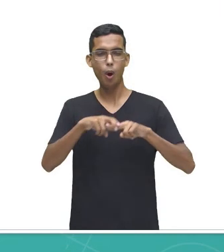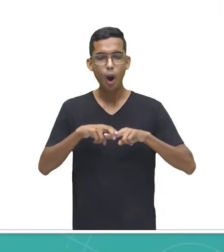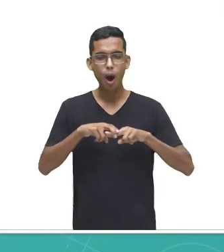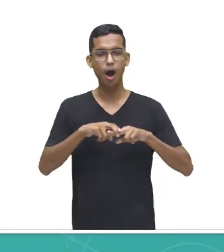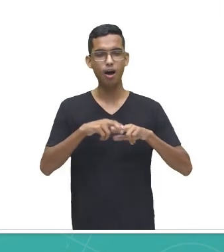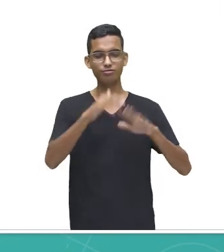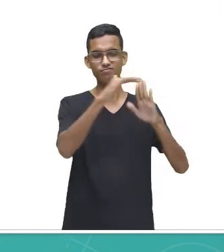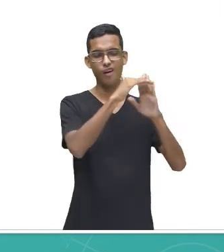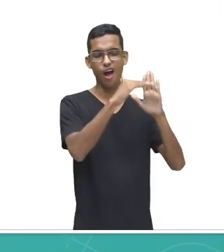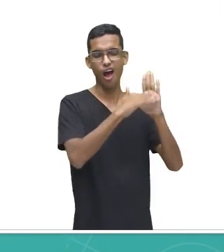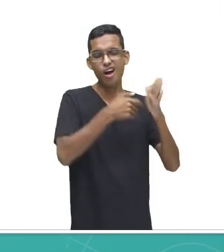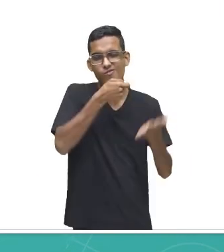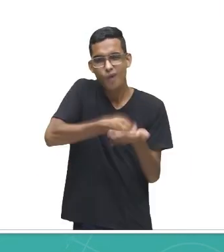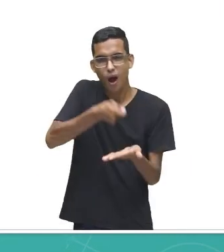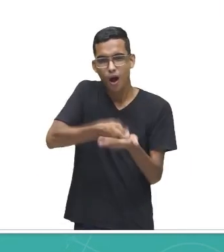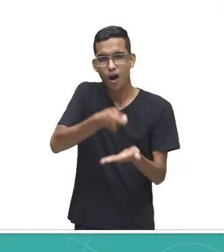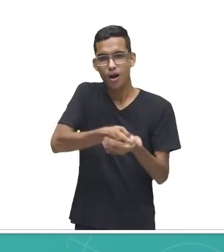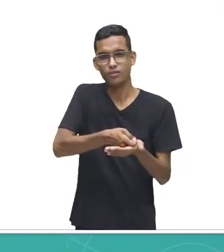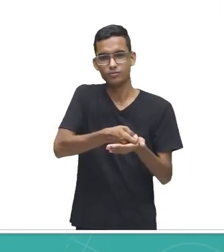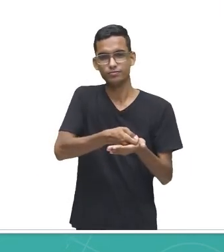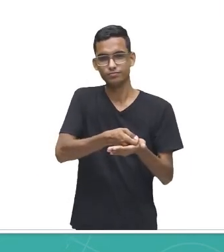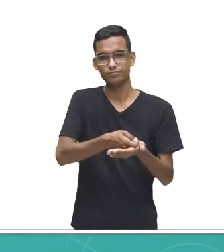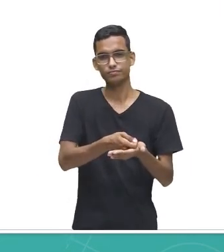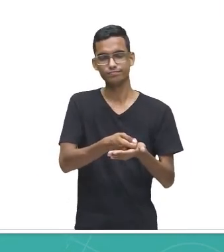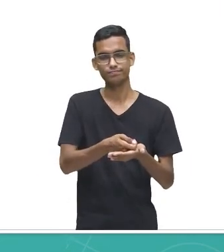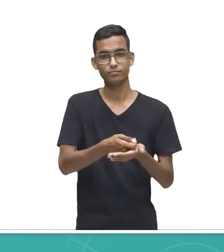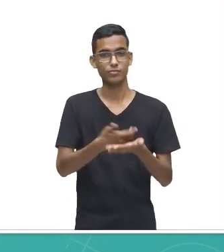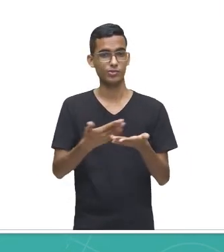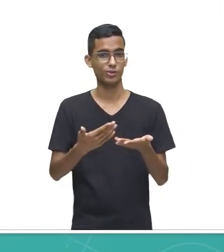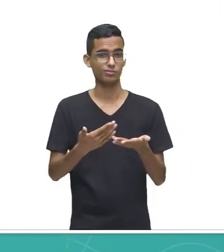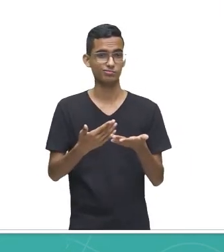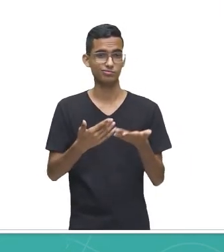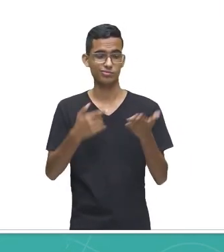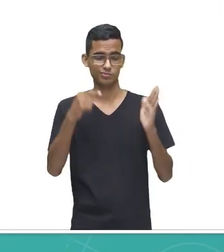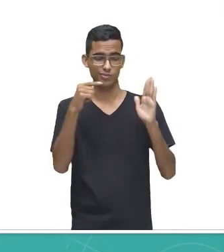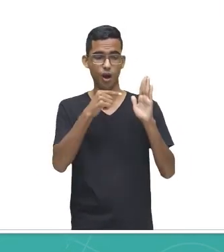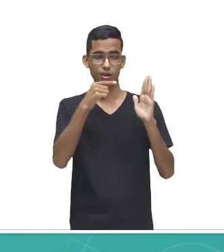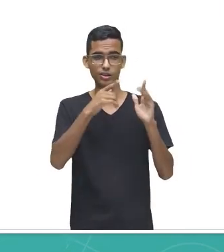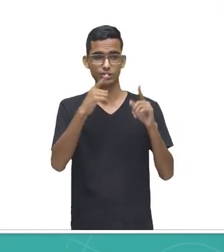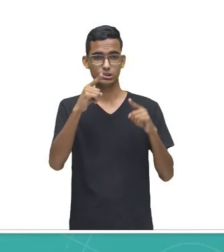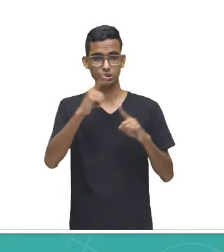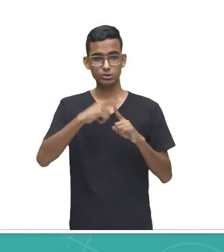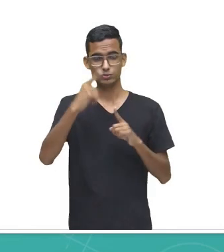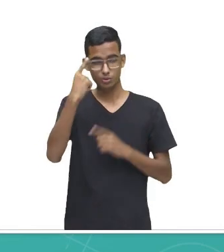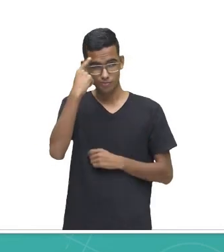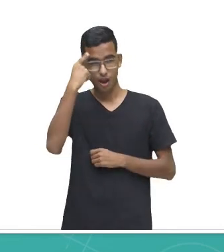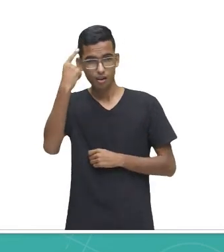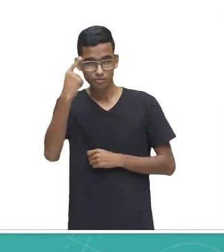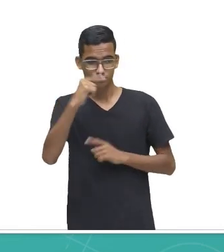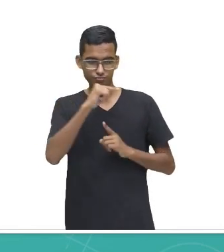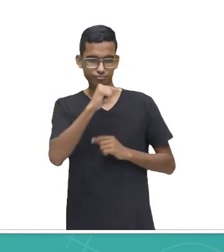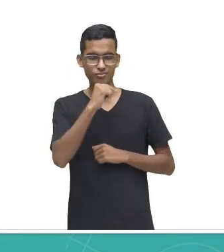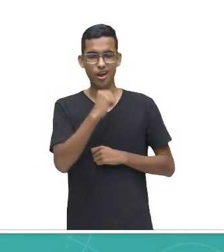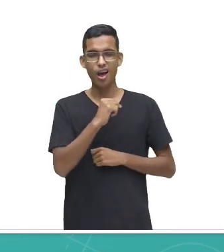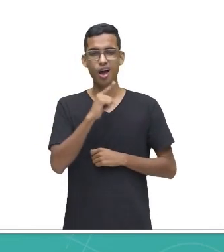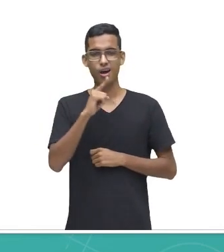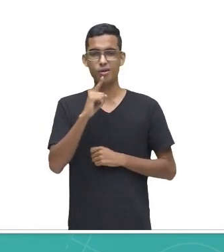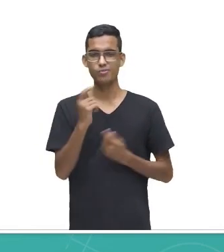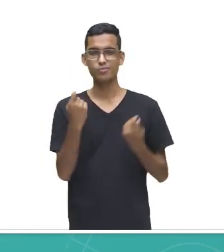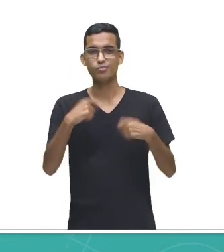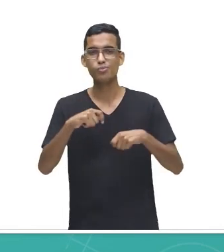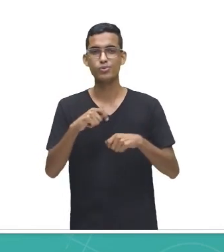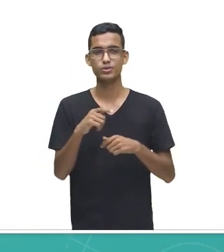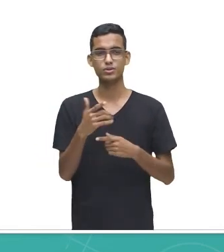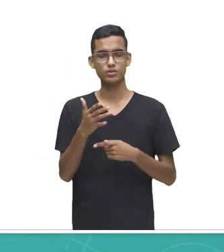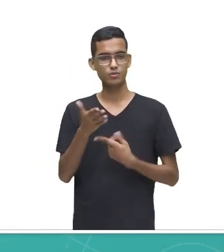das vezes, inclusive, esse tipo de pensamento pode ser um objeto muito grave para o estímulo do bullying na